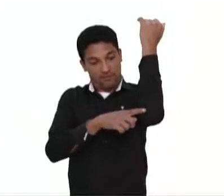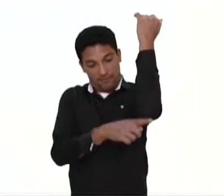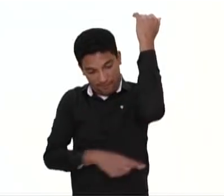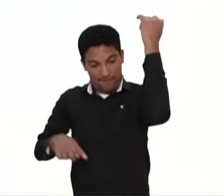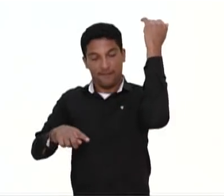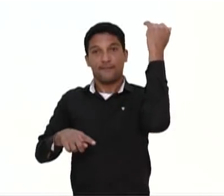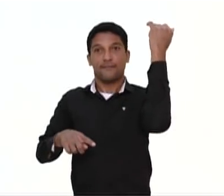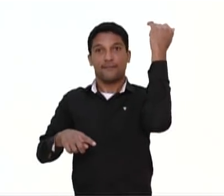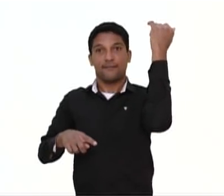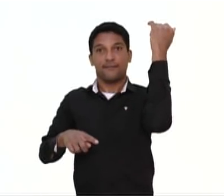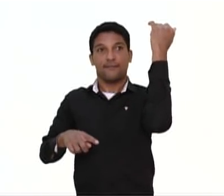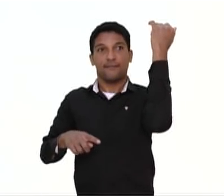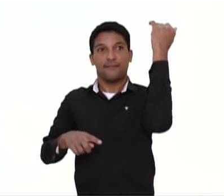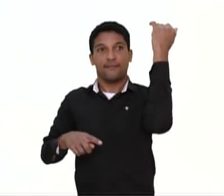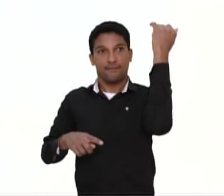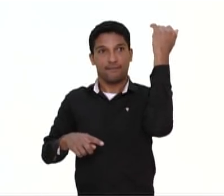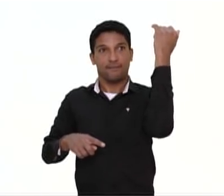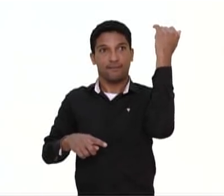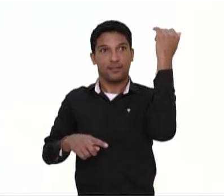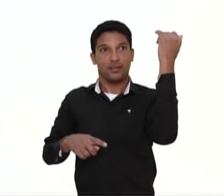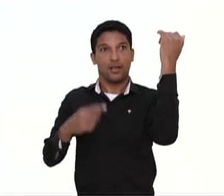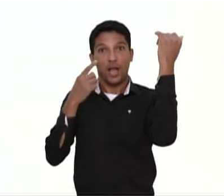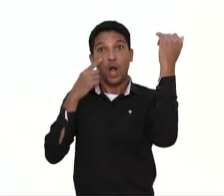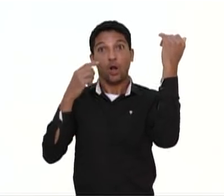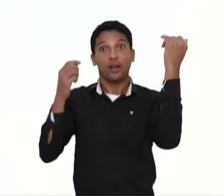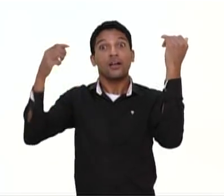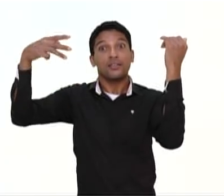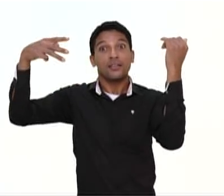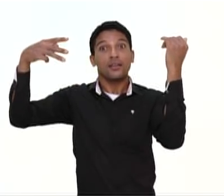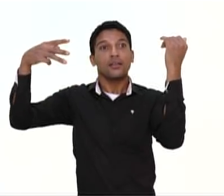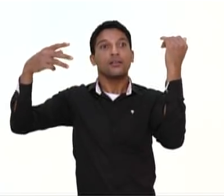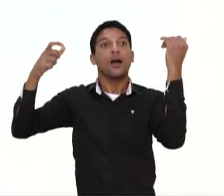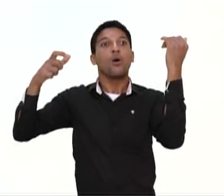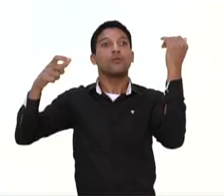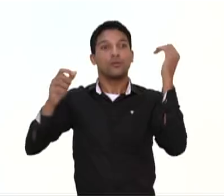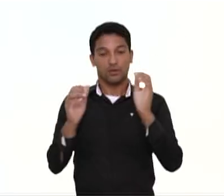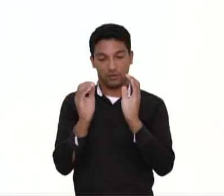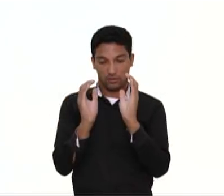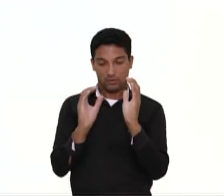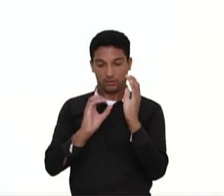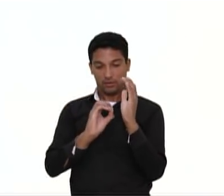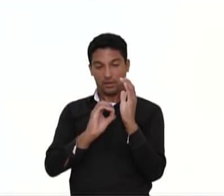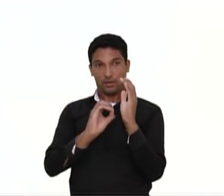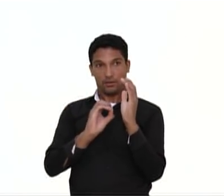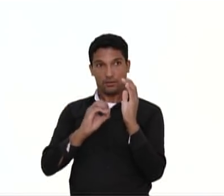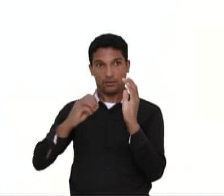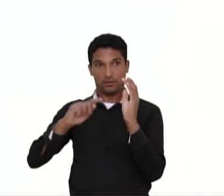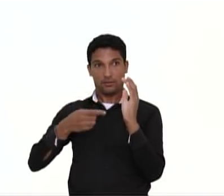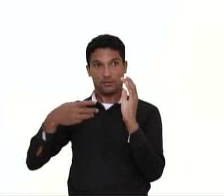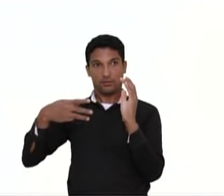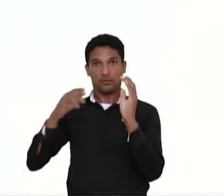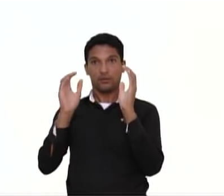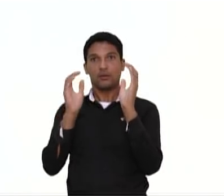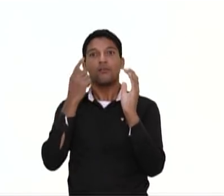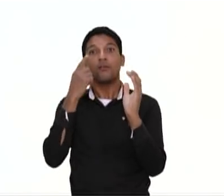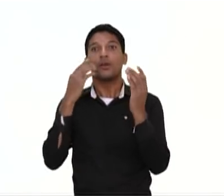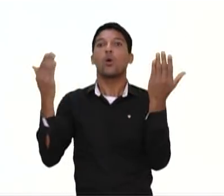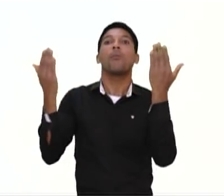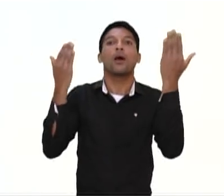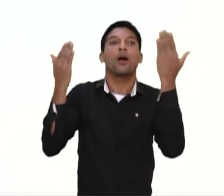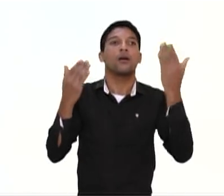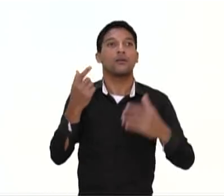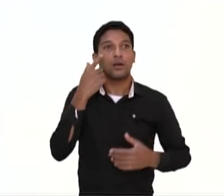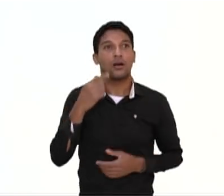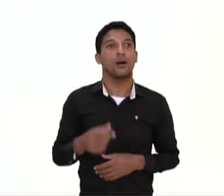Mesmo modelo de parábola, só que eu estou alterando só o último valor aqui, né? Chamar a atenção de volta, ó, para você comparar ali. O que eu estou alterando? Ó,